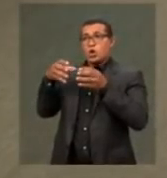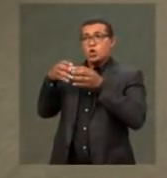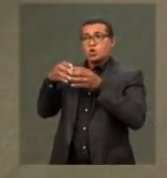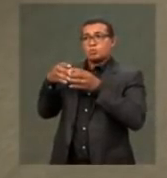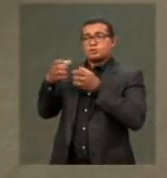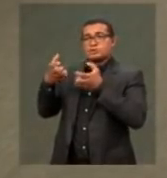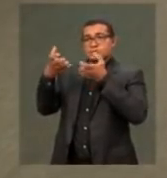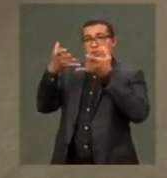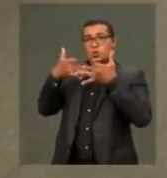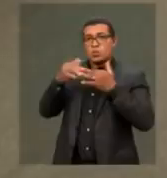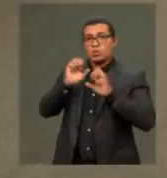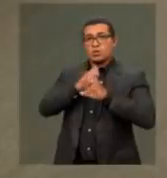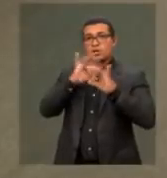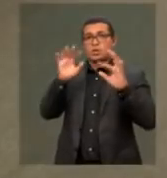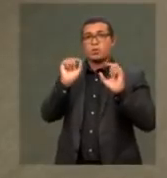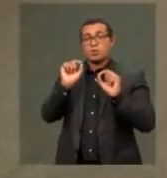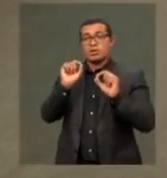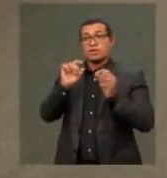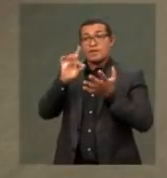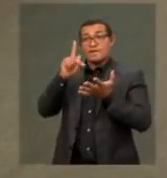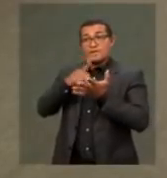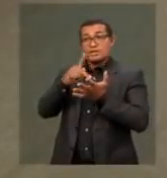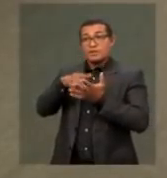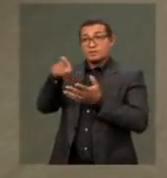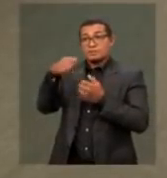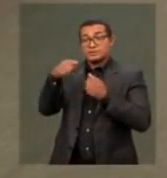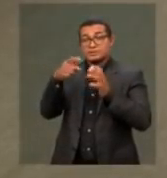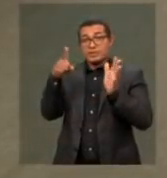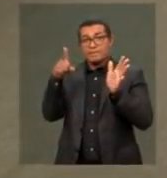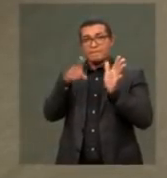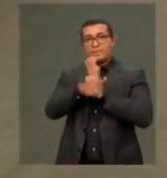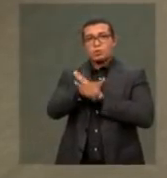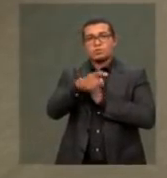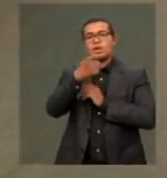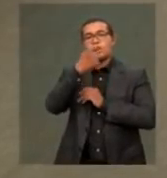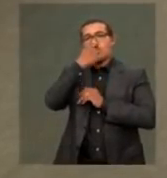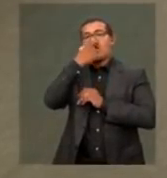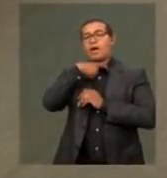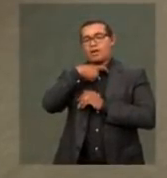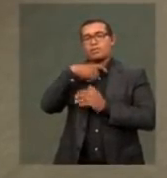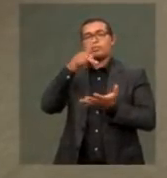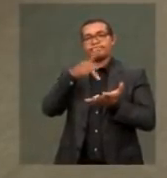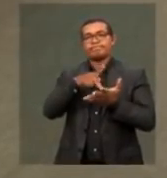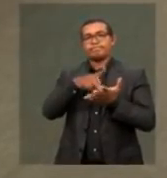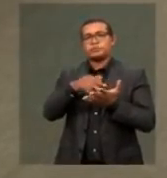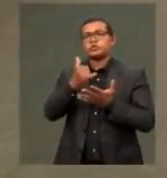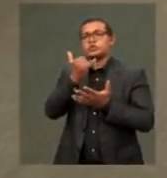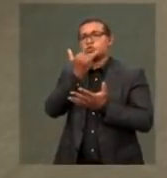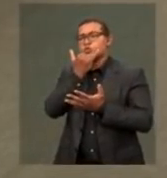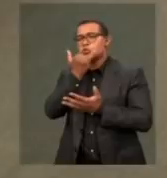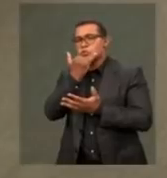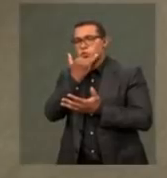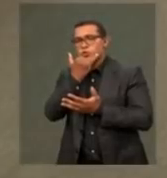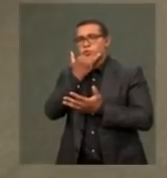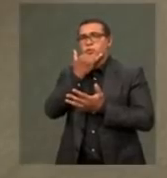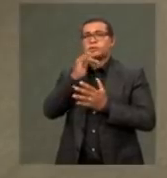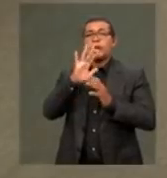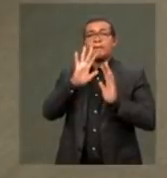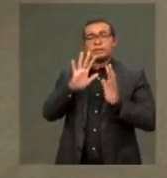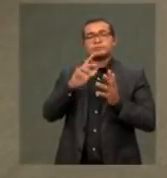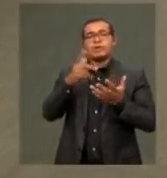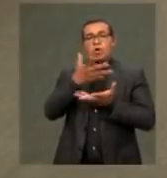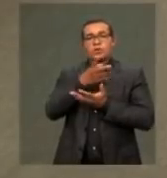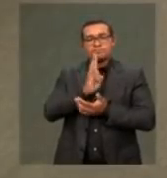retificando na verdade a senhora tem que perguntar para ariel - como eu havia falado por favor eu peço desculpas e agora vamos